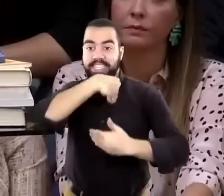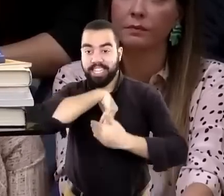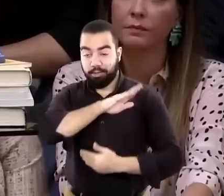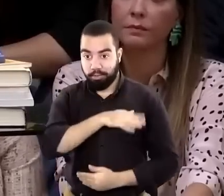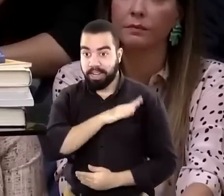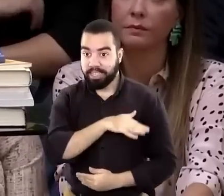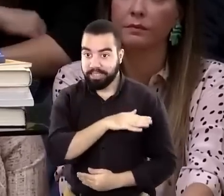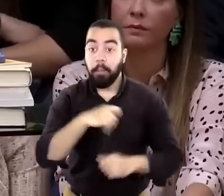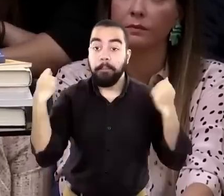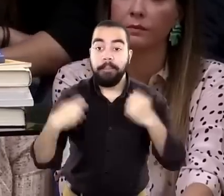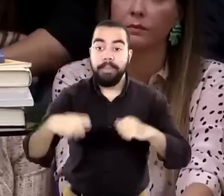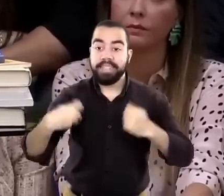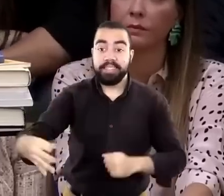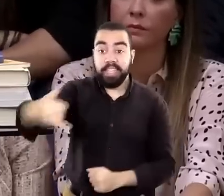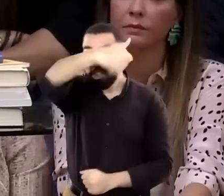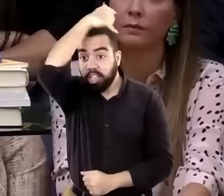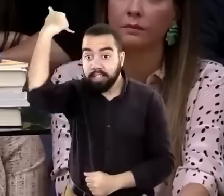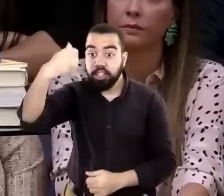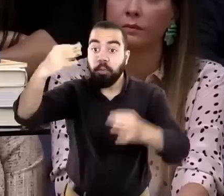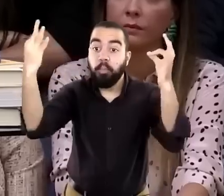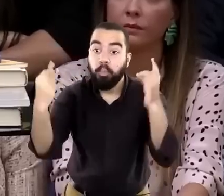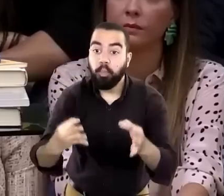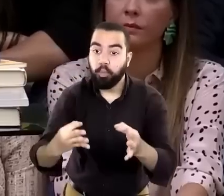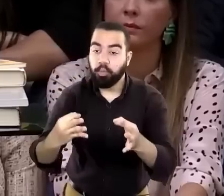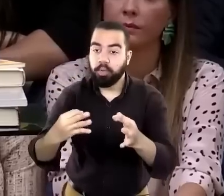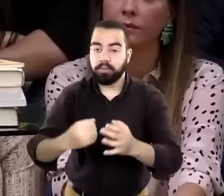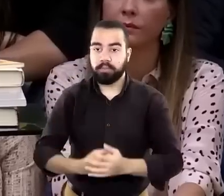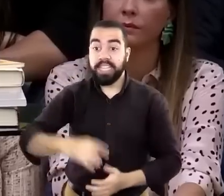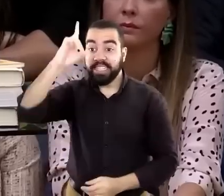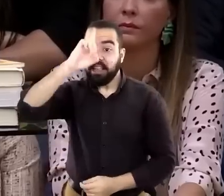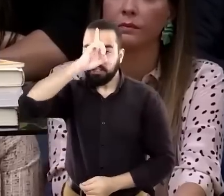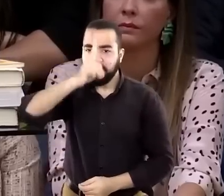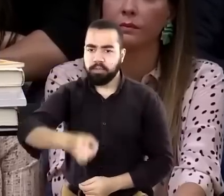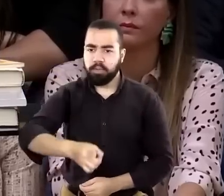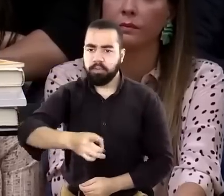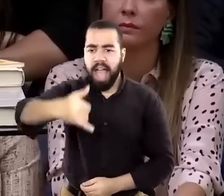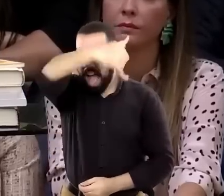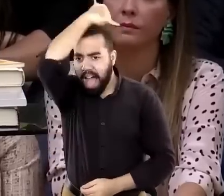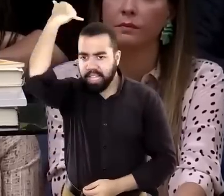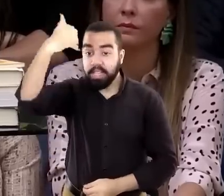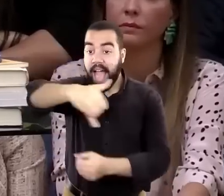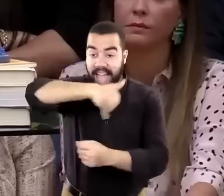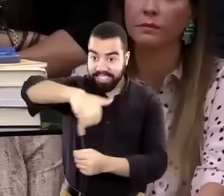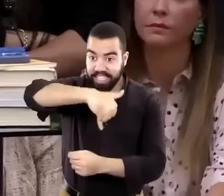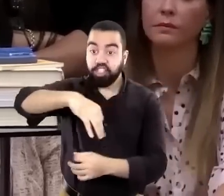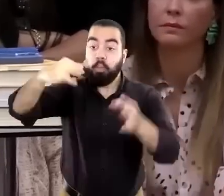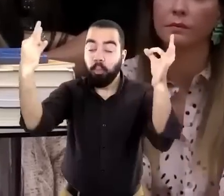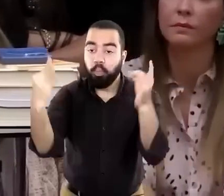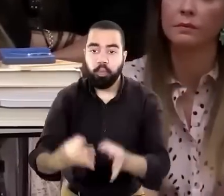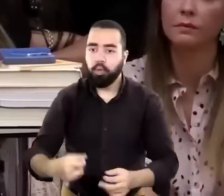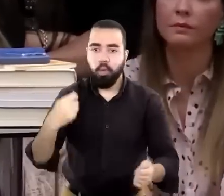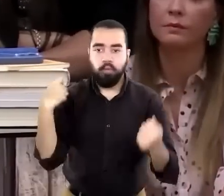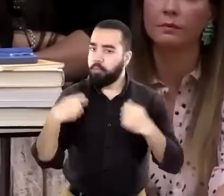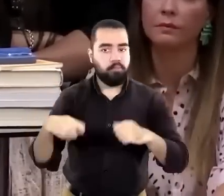precisa também de azeite puro. Era ordenança divina que o azeite não podia ser híbrido,